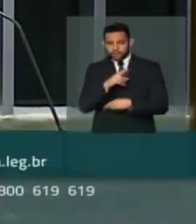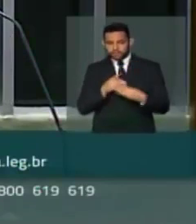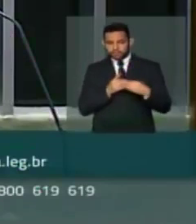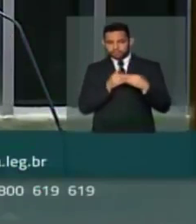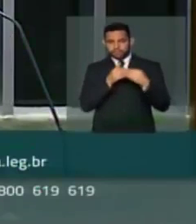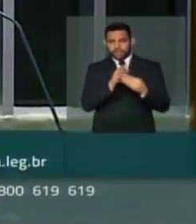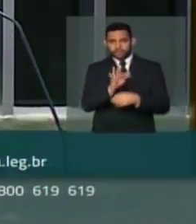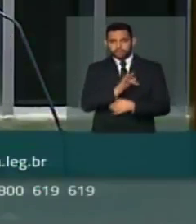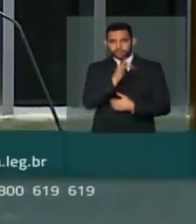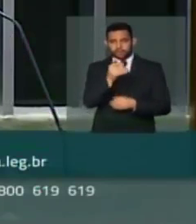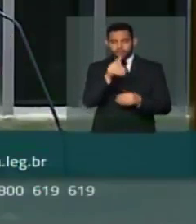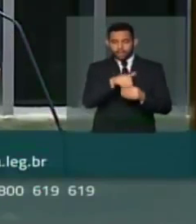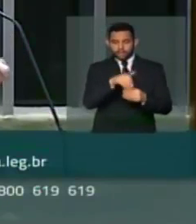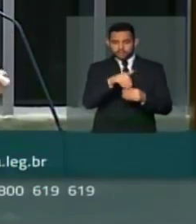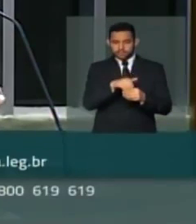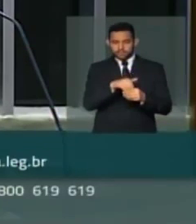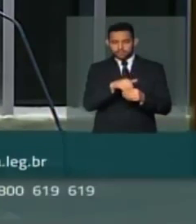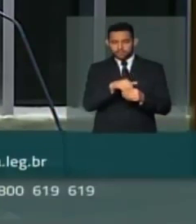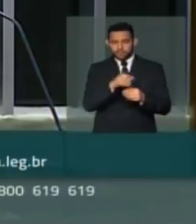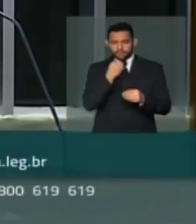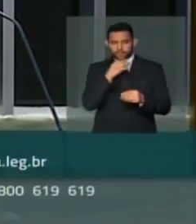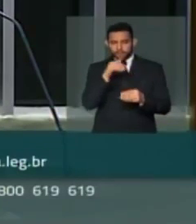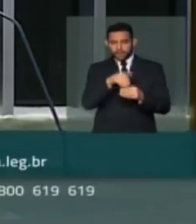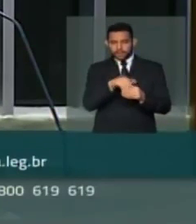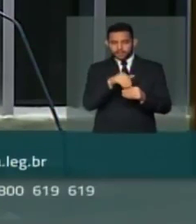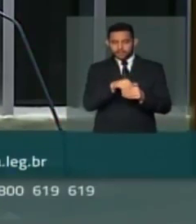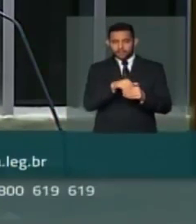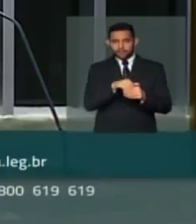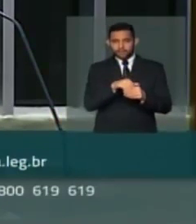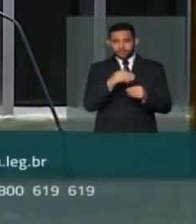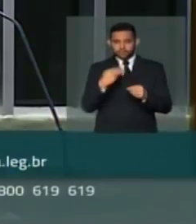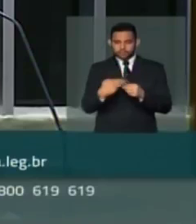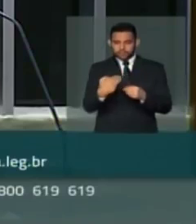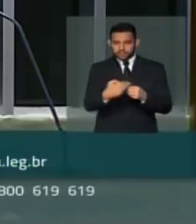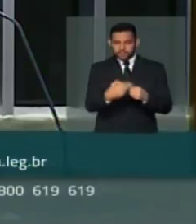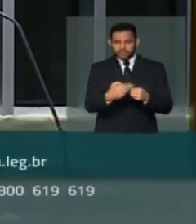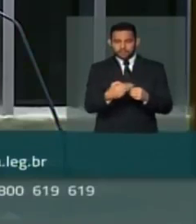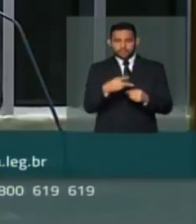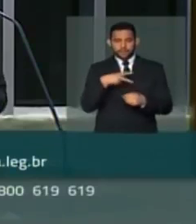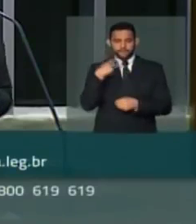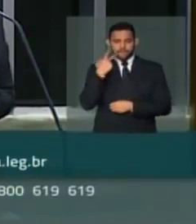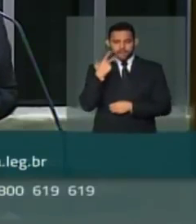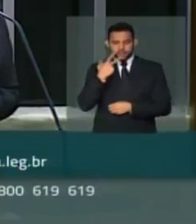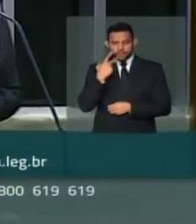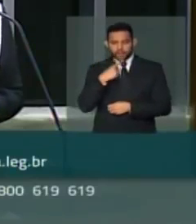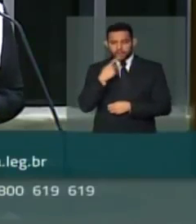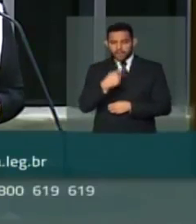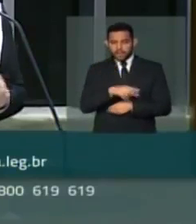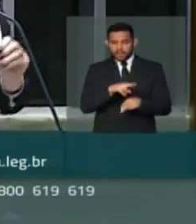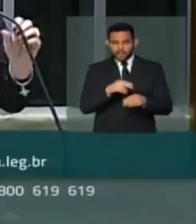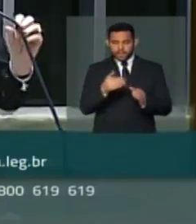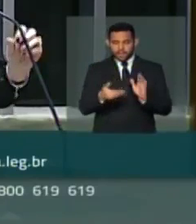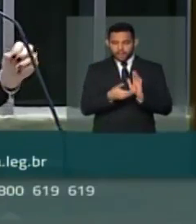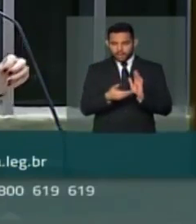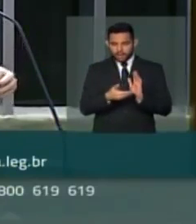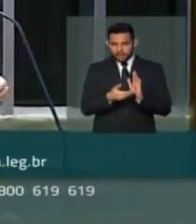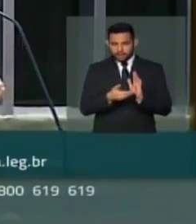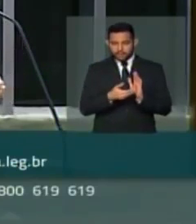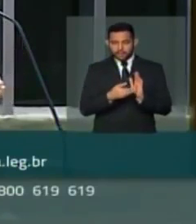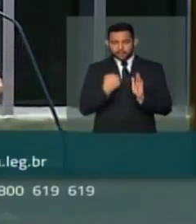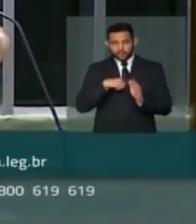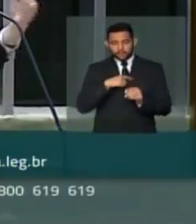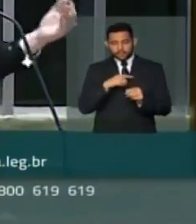nas próximas eleições e vão para as eleições dos municípios, para as câmaras de vereadores. E aqui na casa, semana que vem, nós vamos